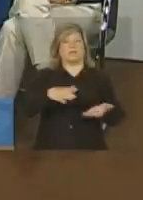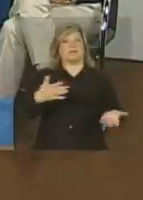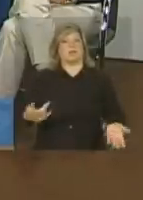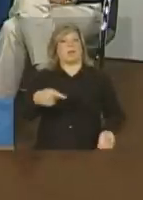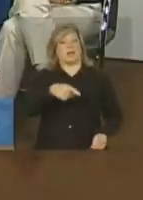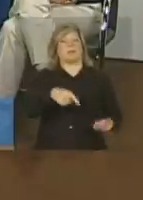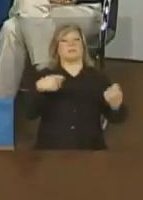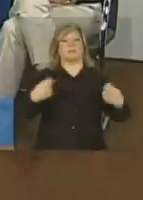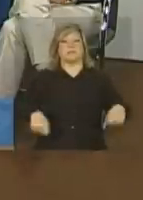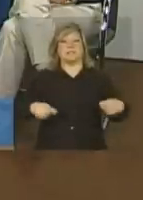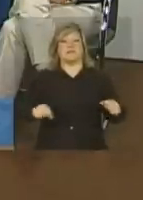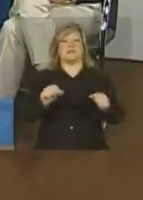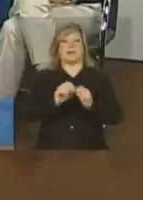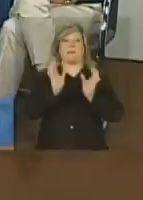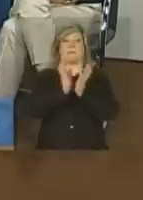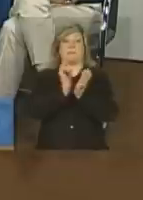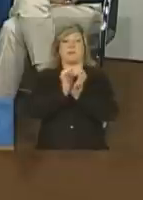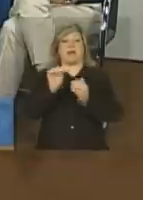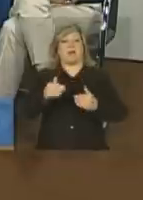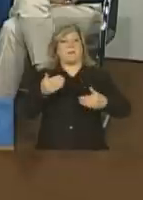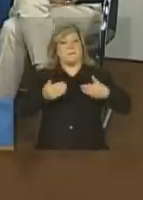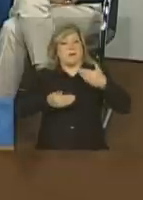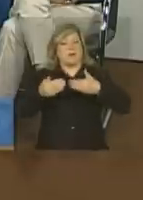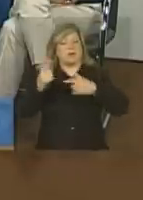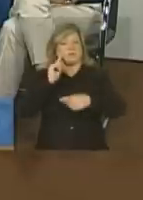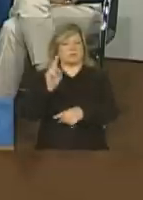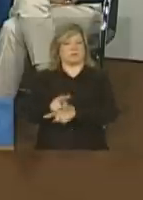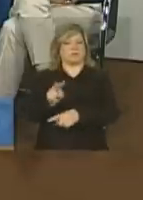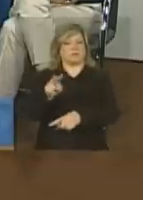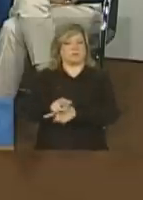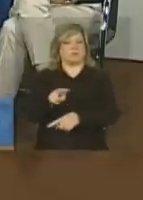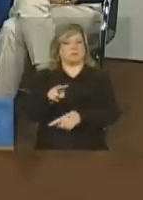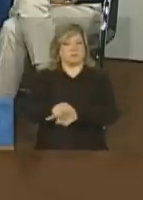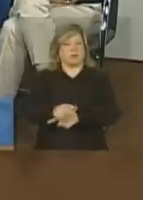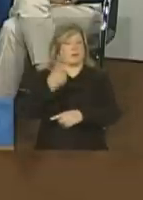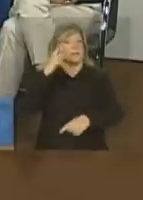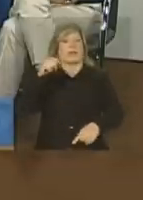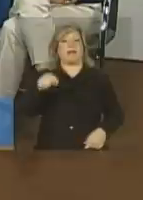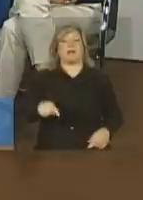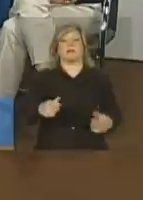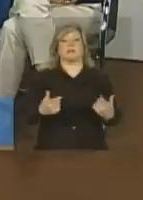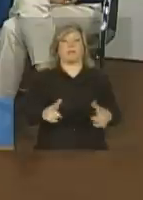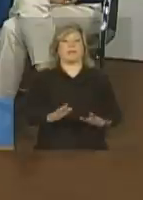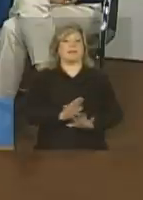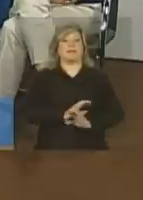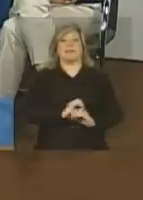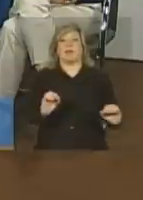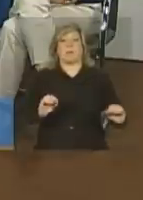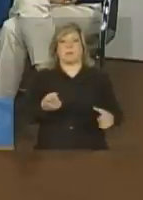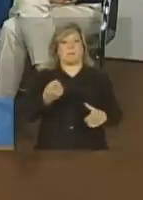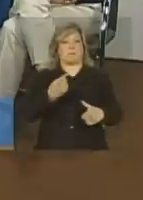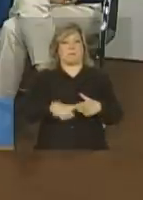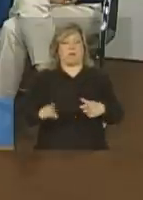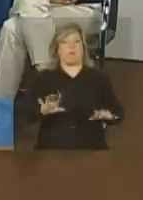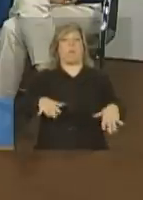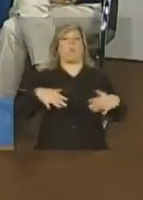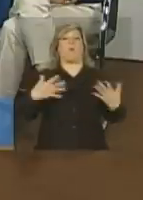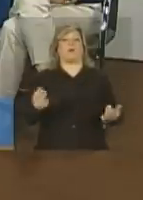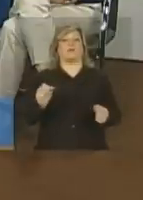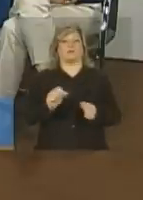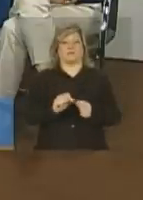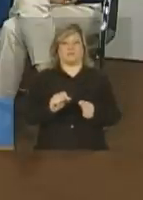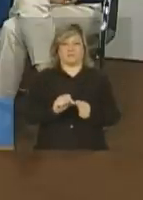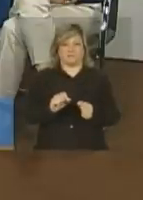precisa fazer parte do processo de acompanhamento para que ele não tenha nenhum problema na hora de